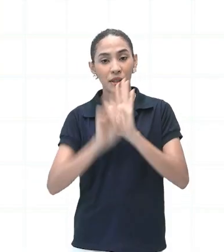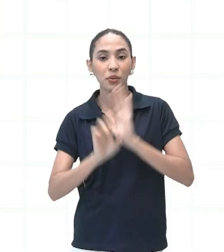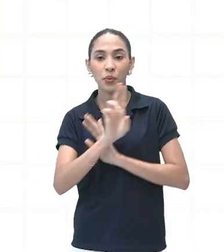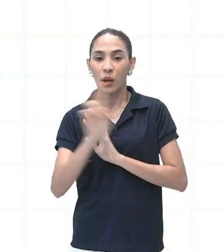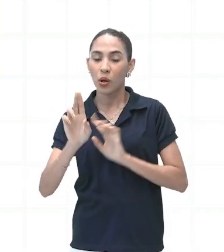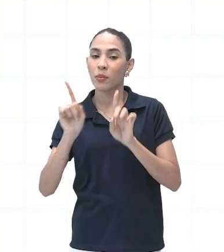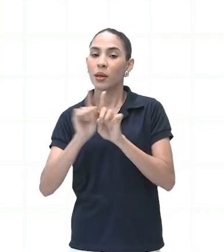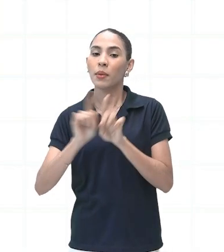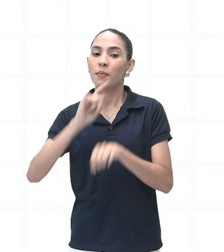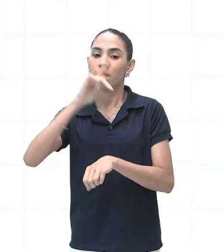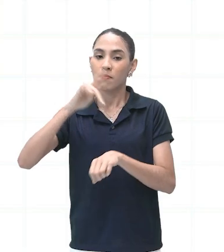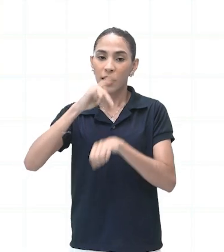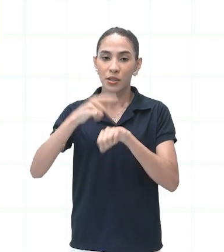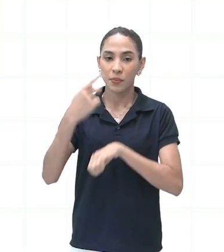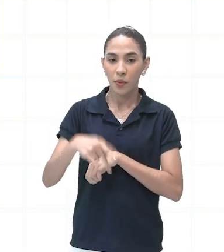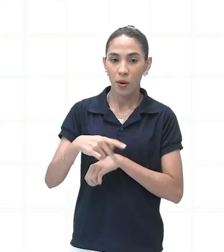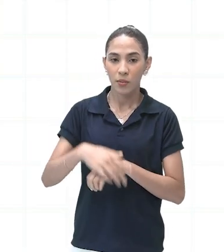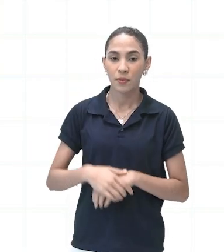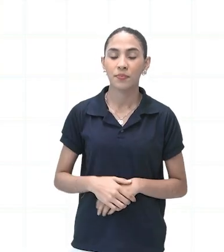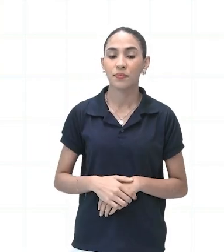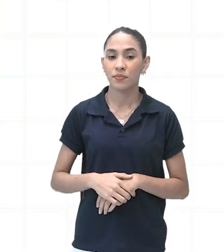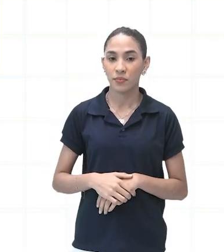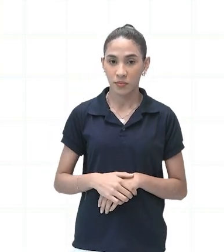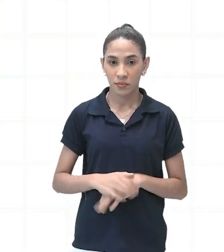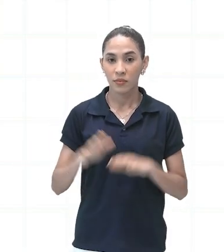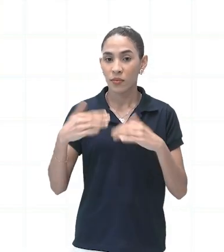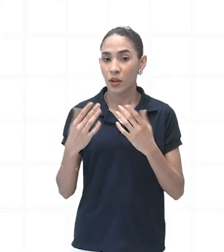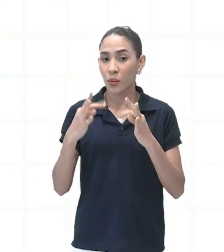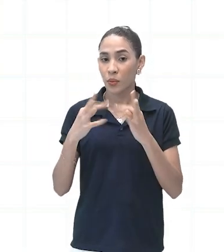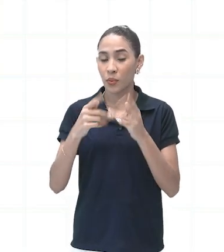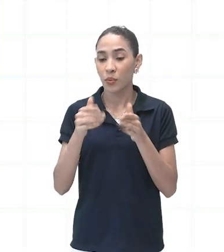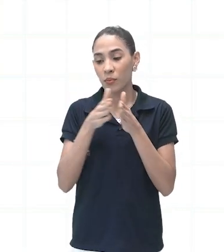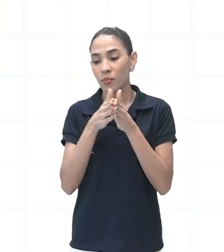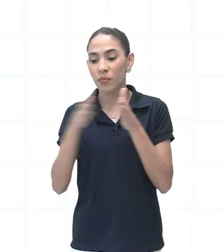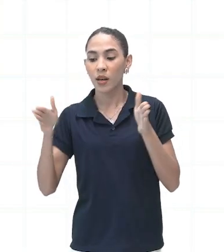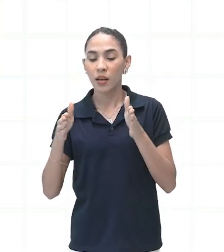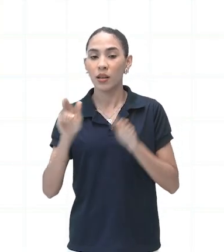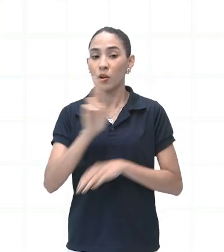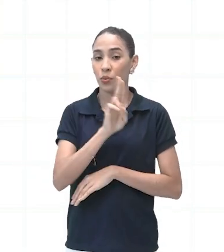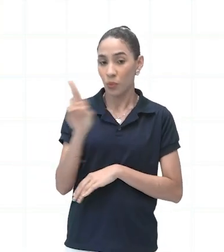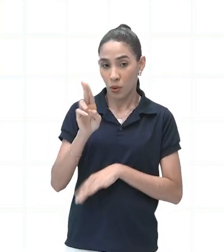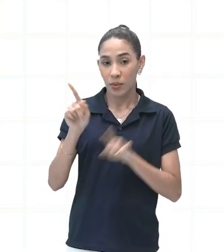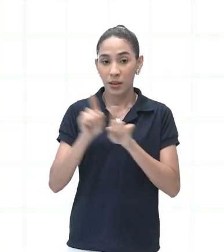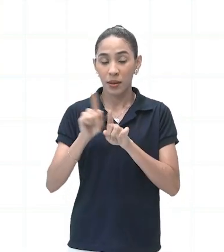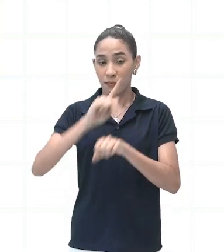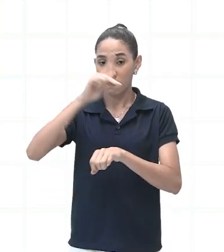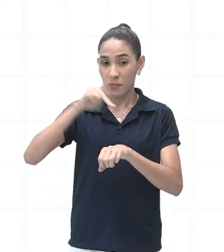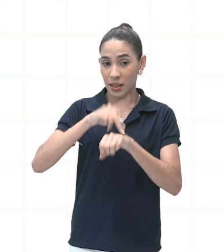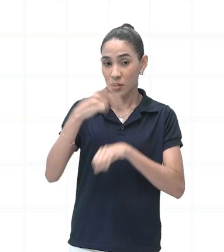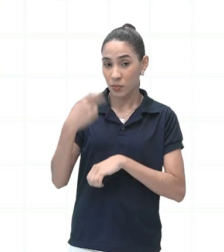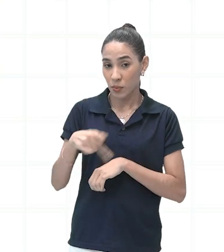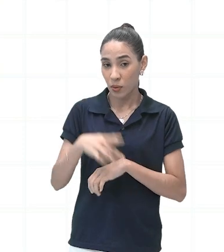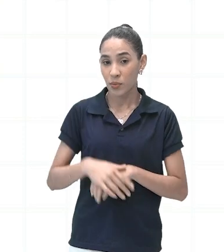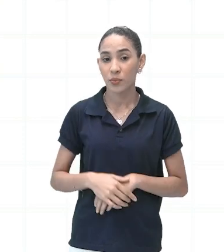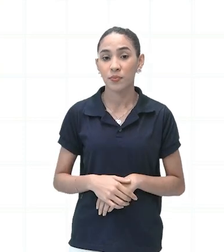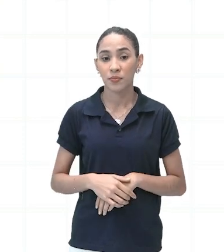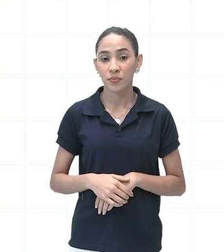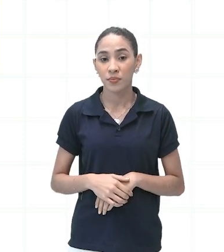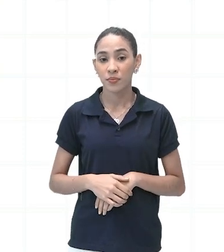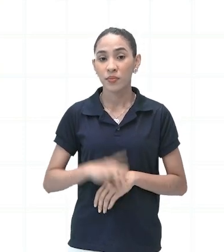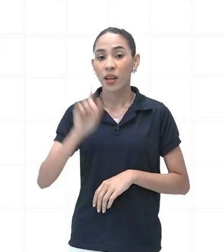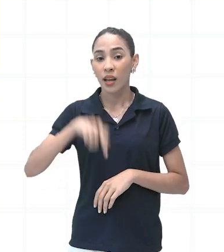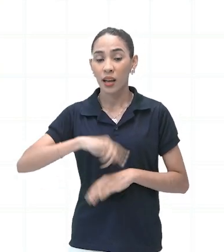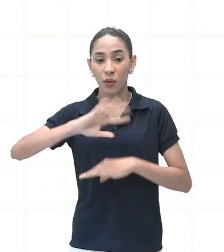uma nacionalidade. Então, tudo isso, um nome e uma nacionalidade,